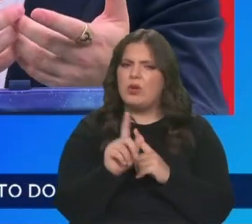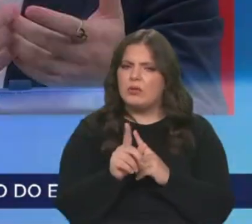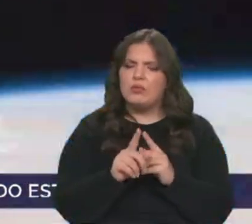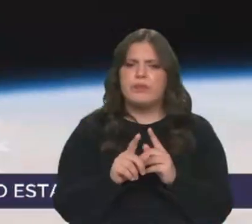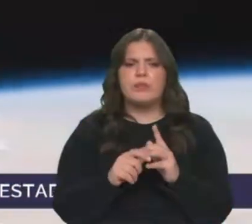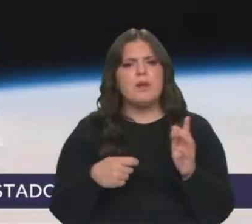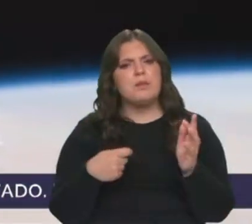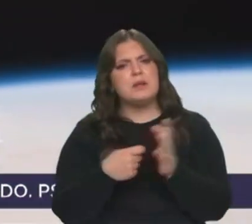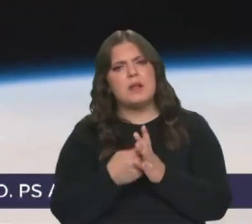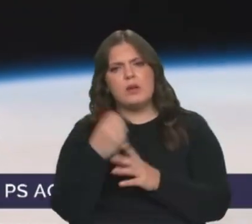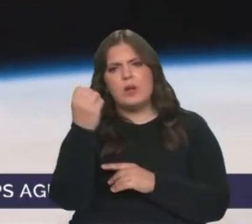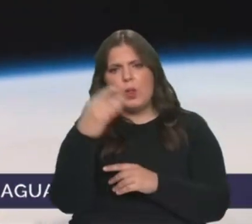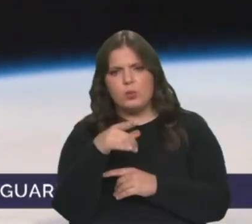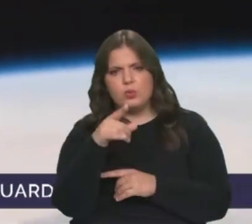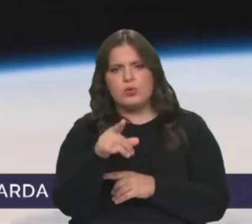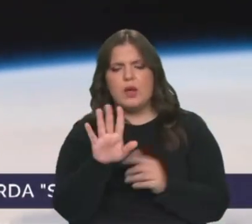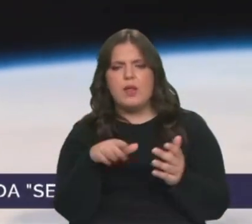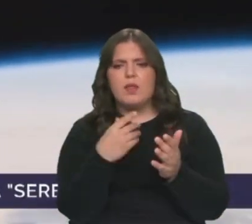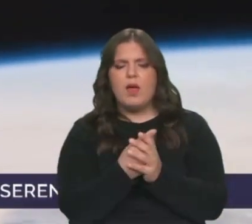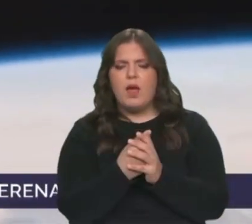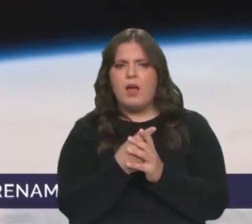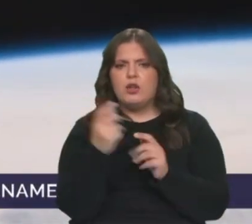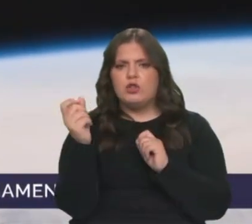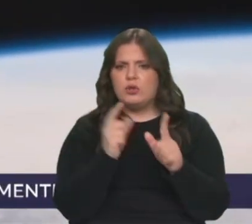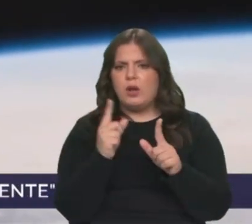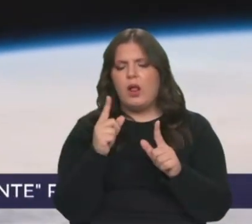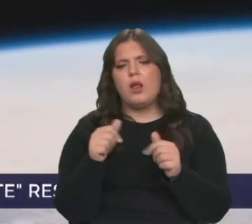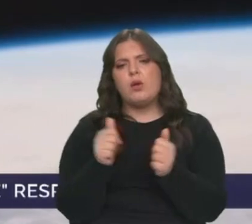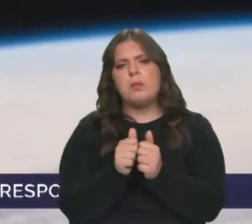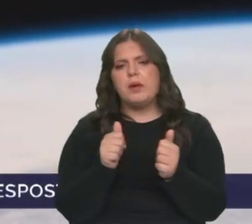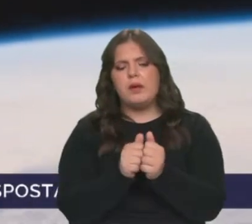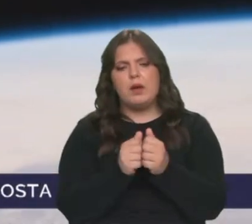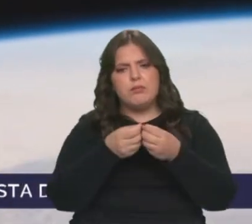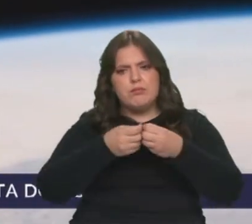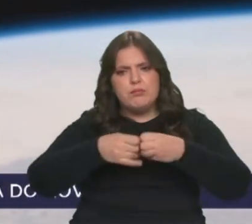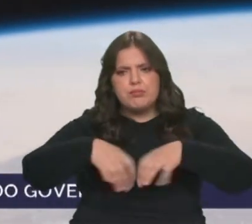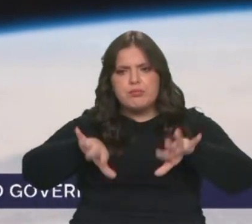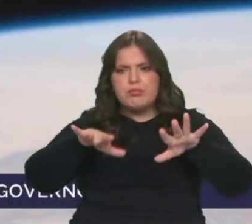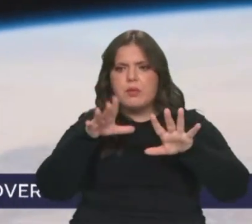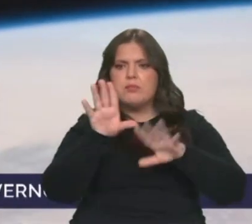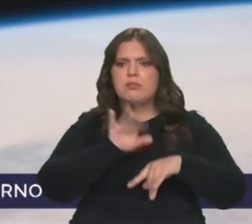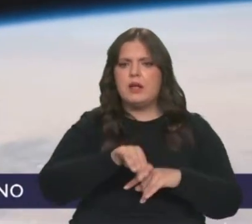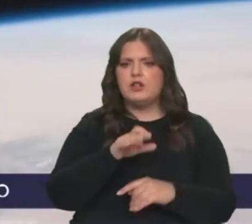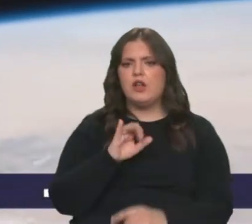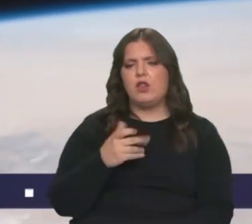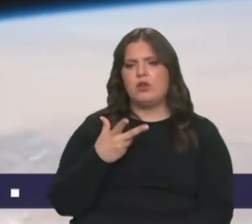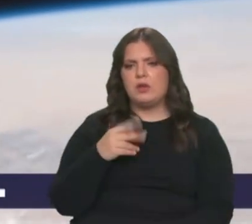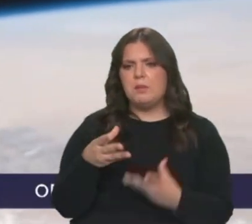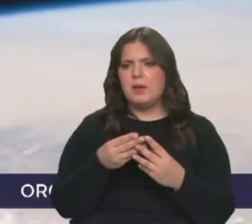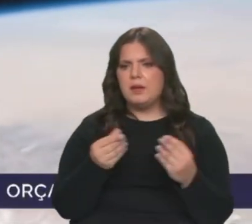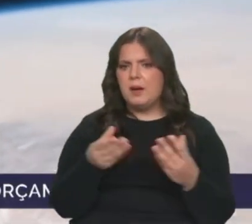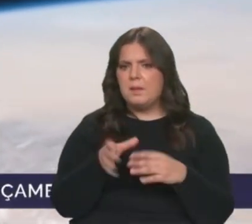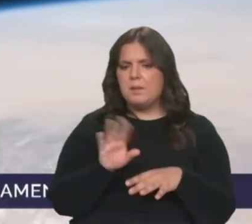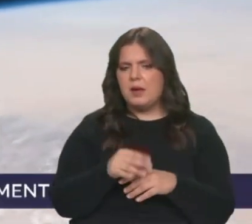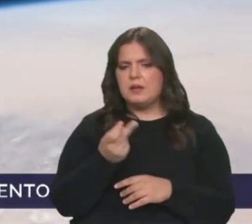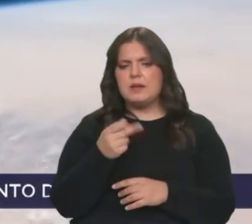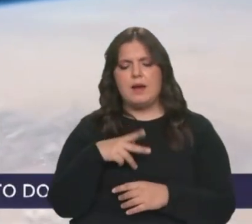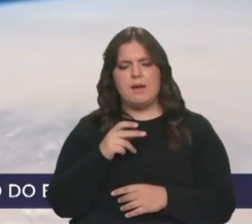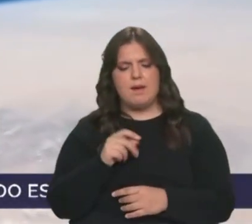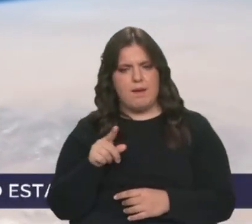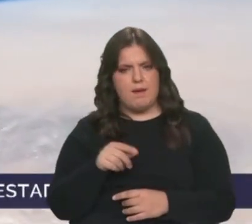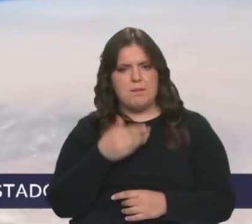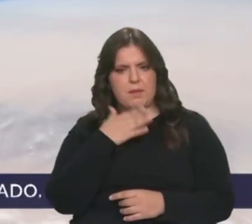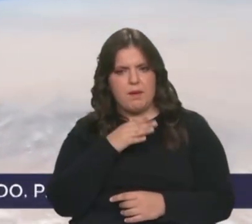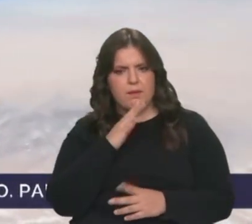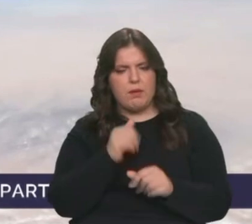pressão da luz do jato que faz com que a estrela companheira derrame mais hidrogênio, mais material sob a anã branca e, portanto,